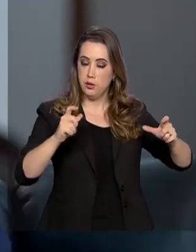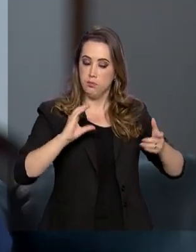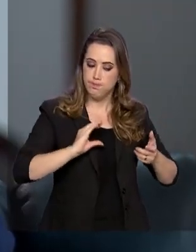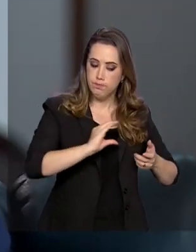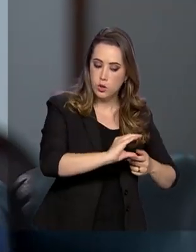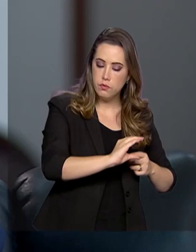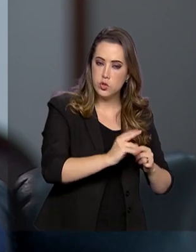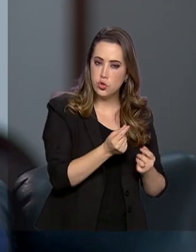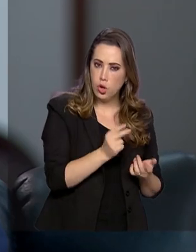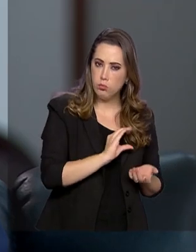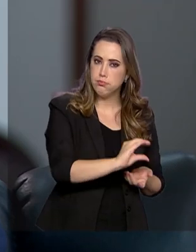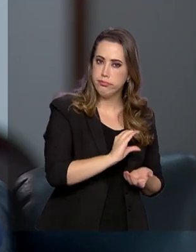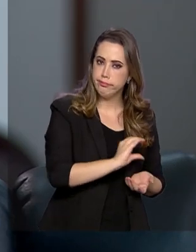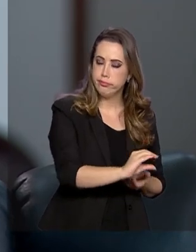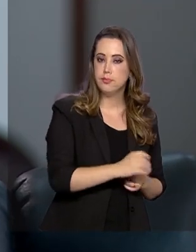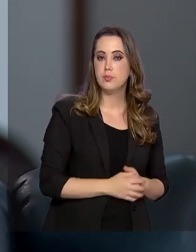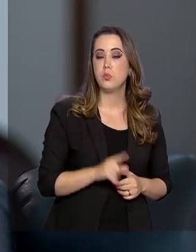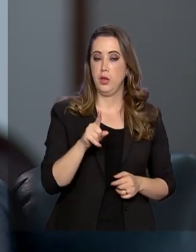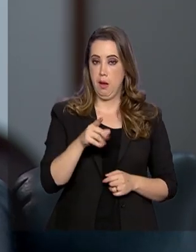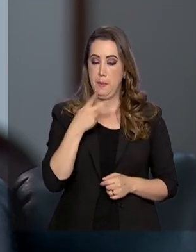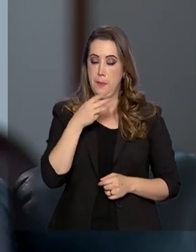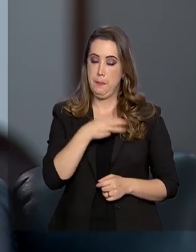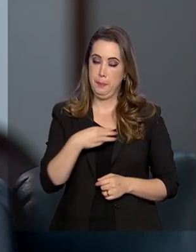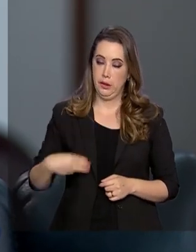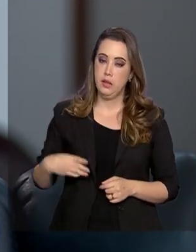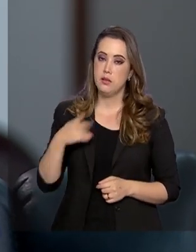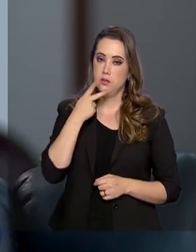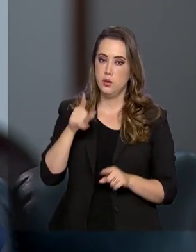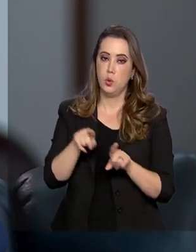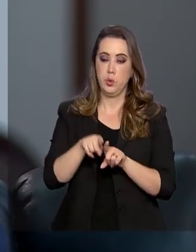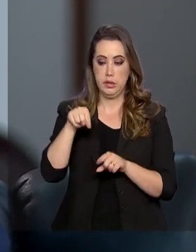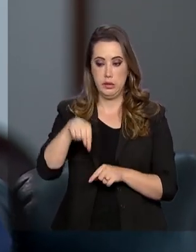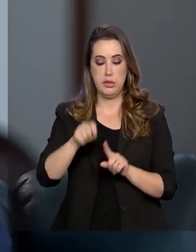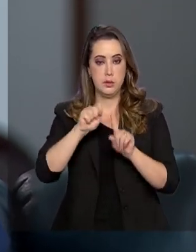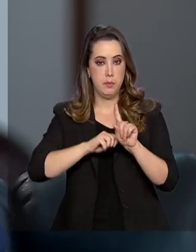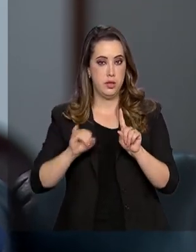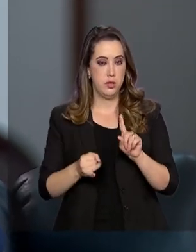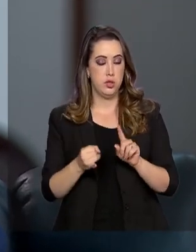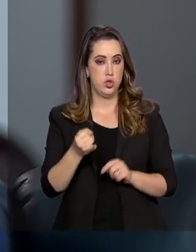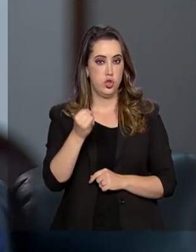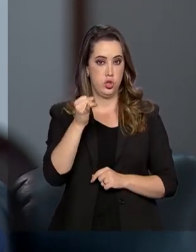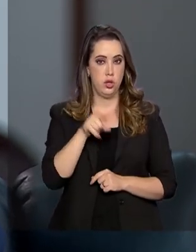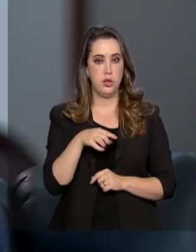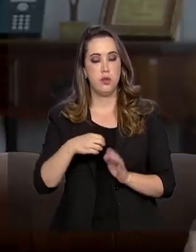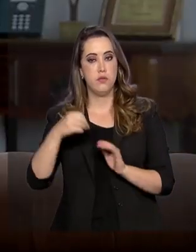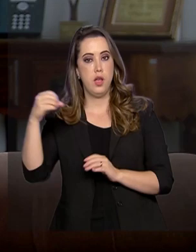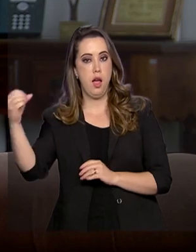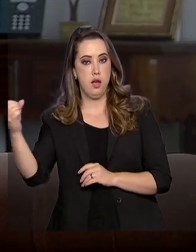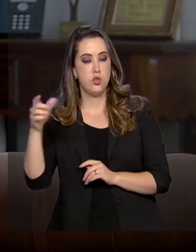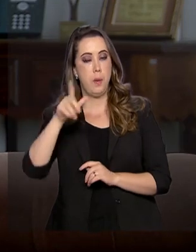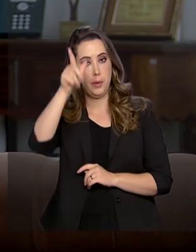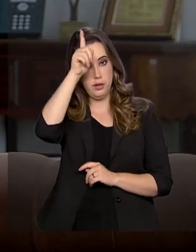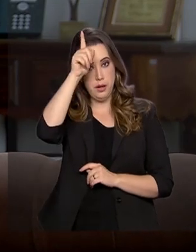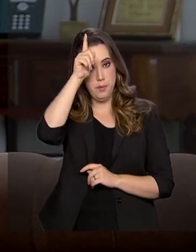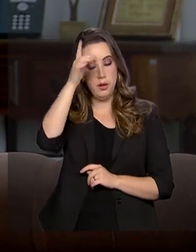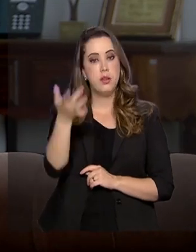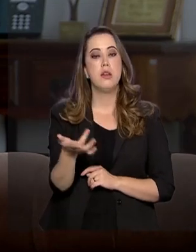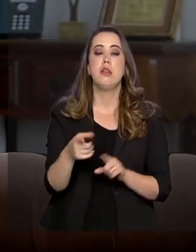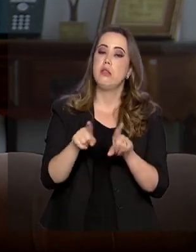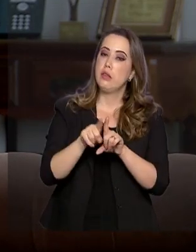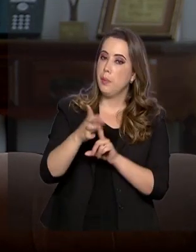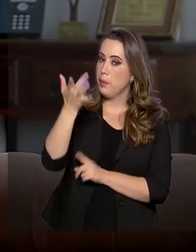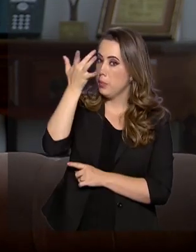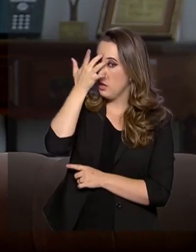A ministra Tereza Cristina confirmou que ainda em janeiro vai à Alemanha e à Índia. No país europeu,